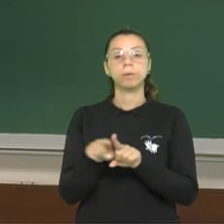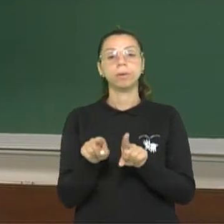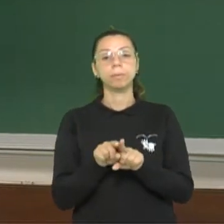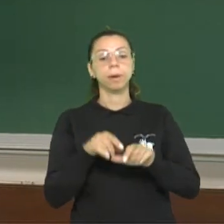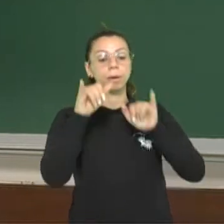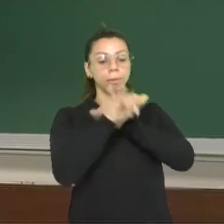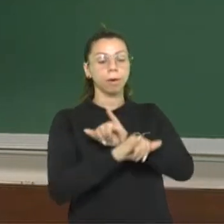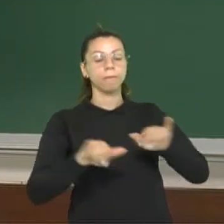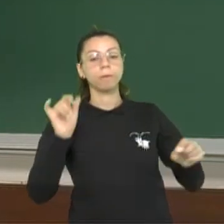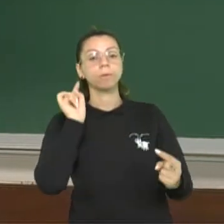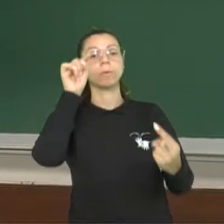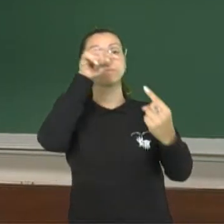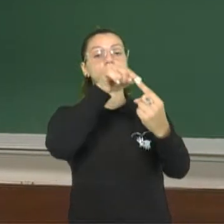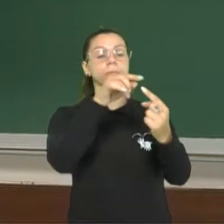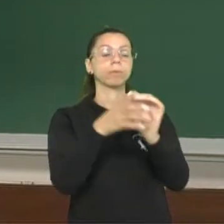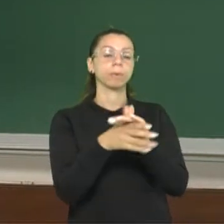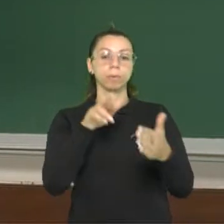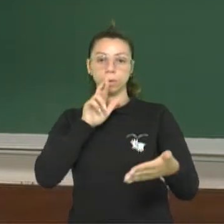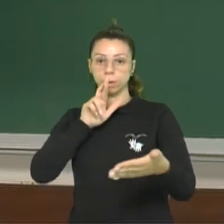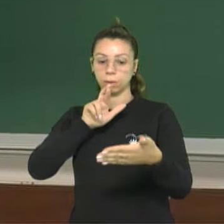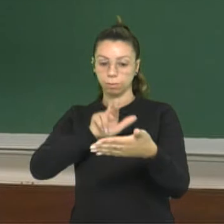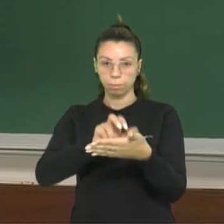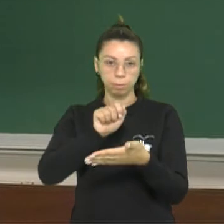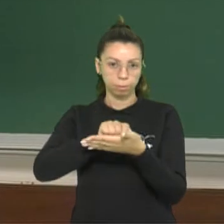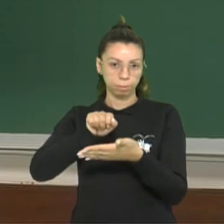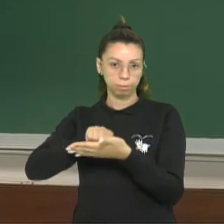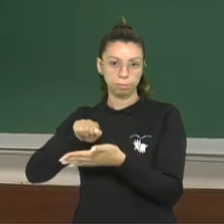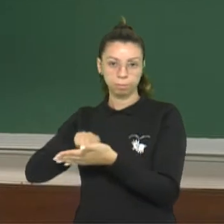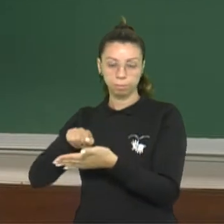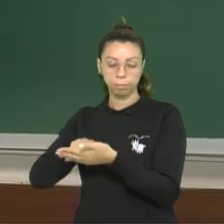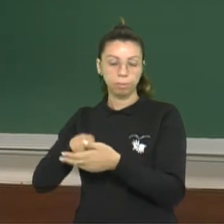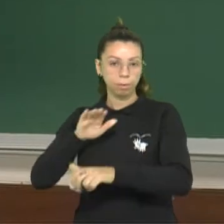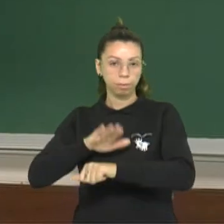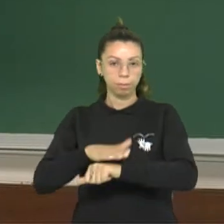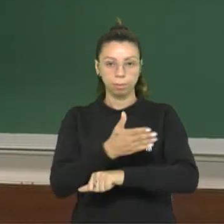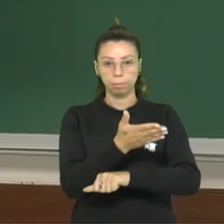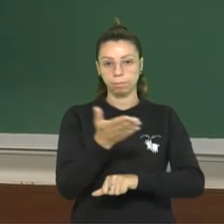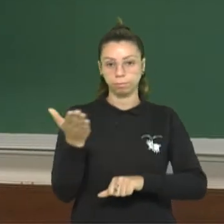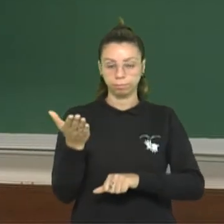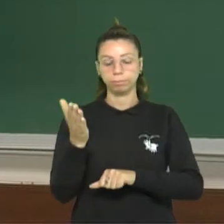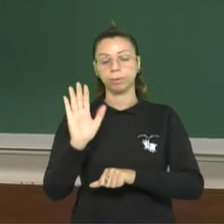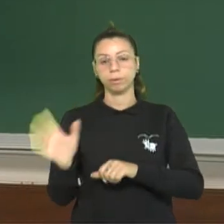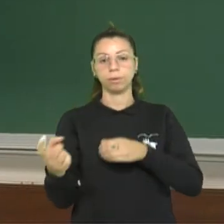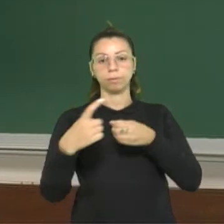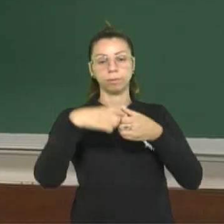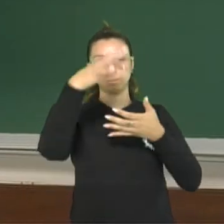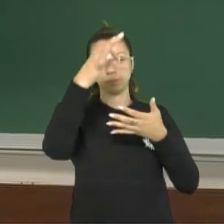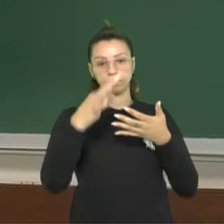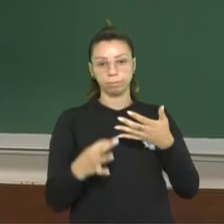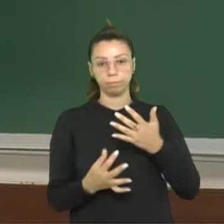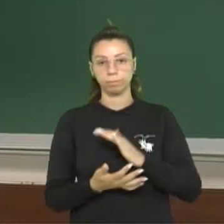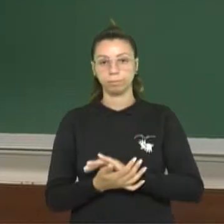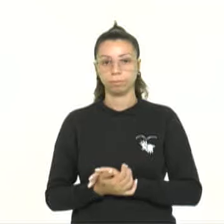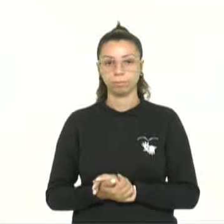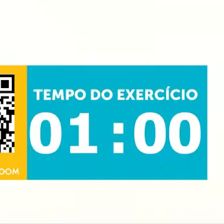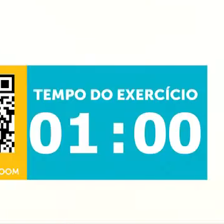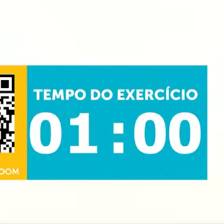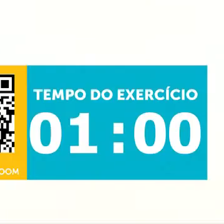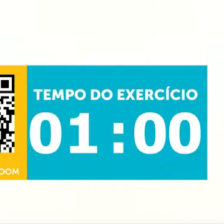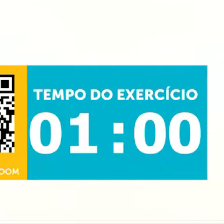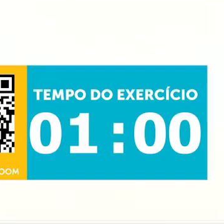campanha? Responda, escreva tudo direitinho, um tempinho para você fazer isso e já voltamos para corrigir.